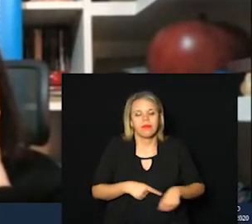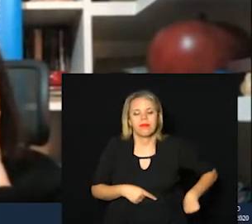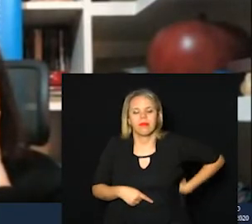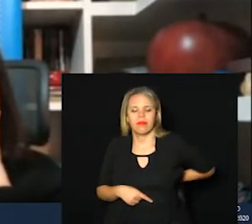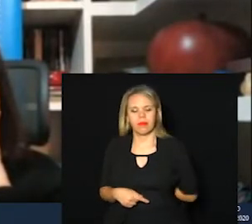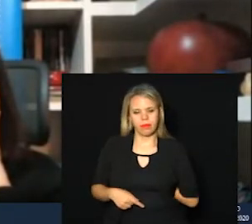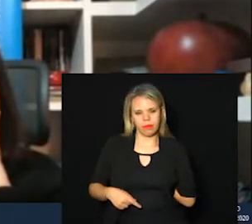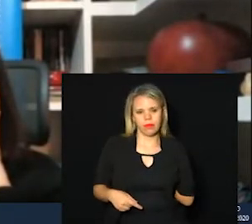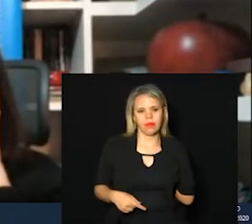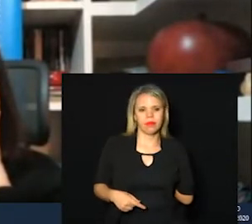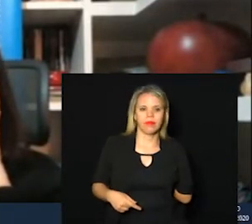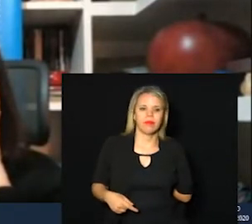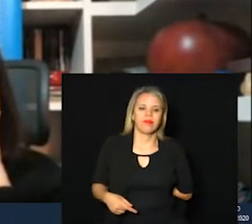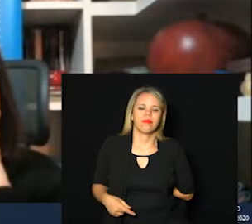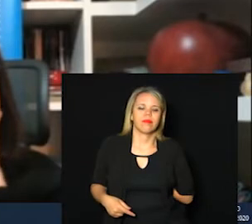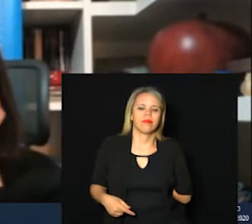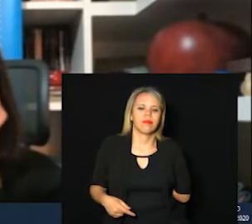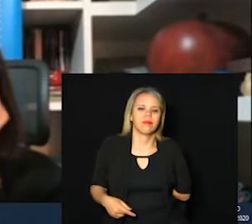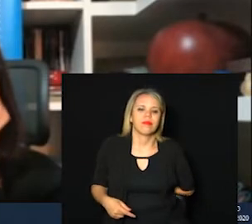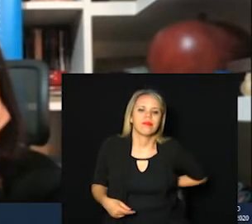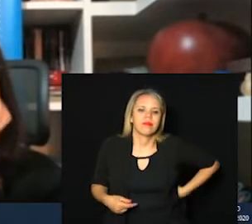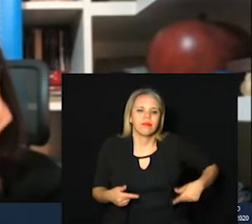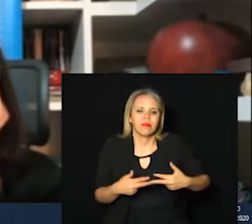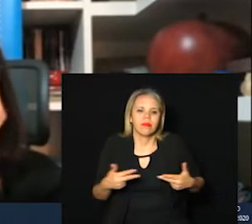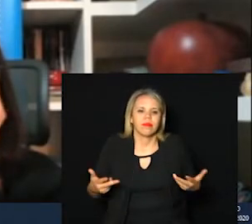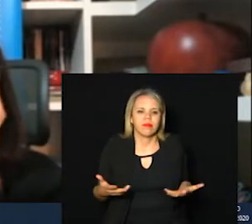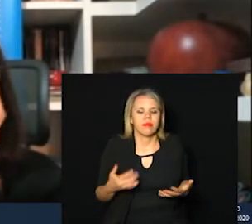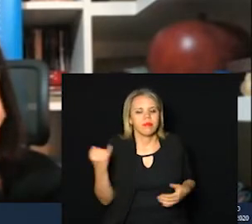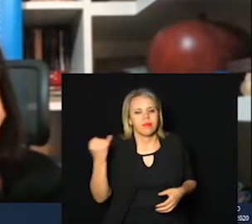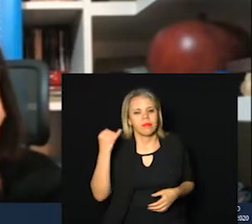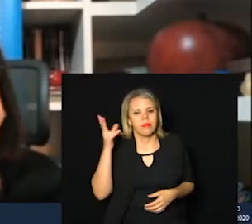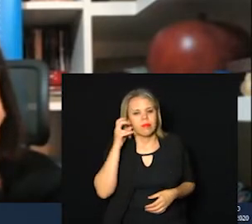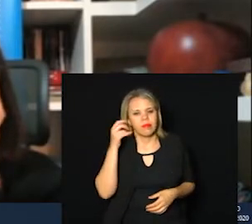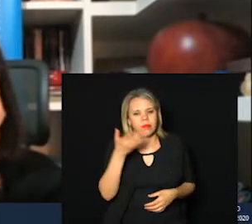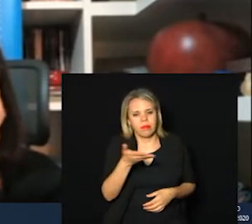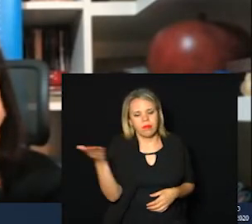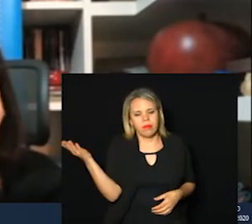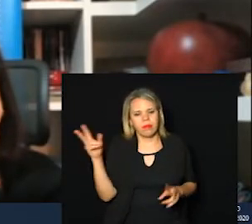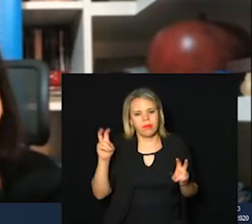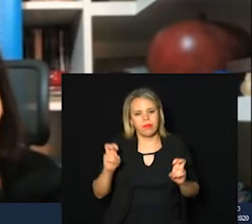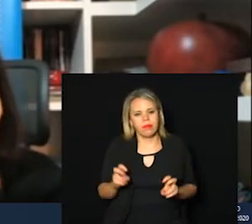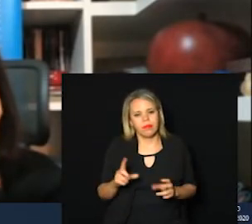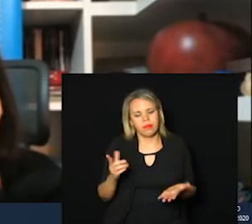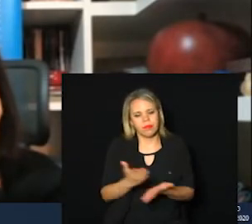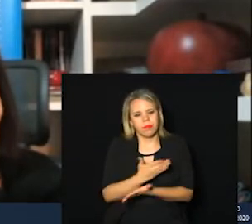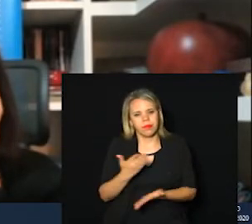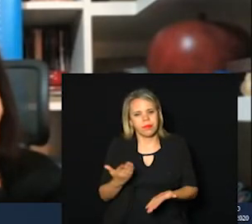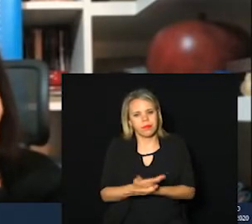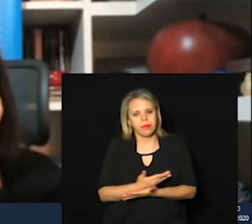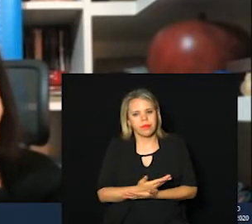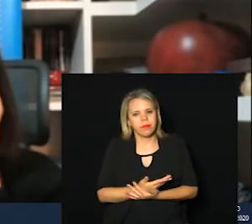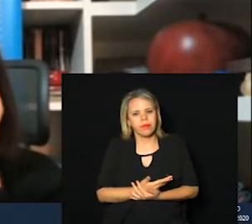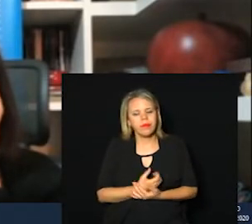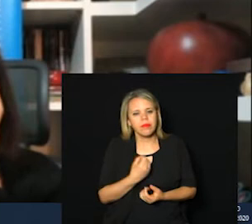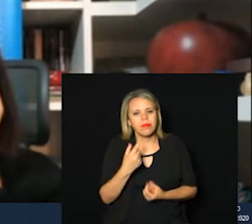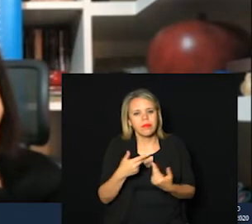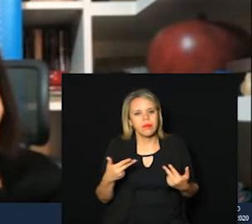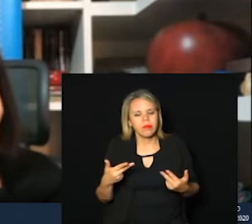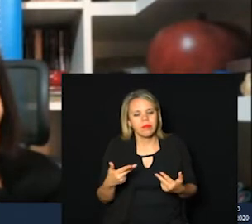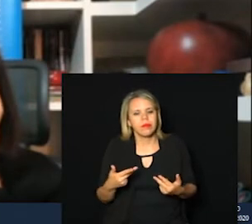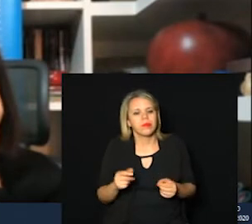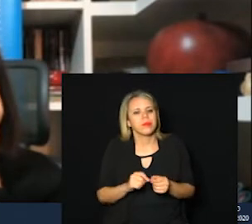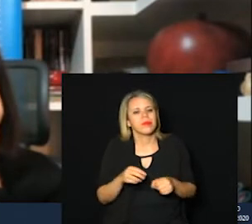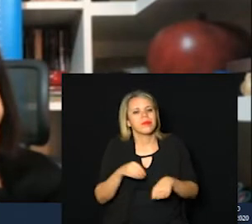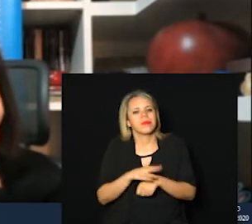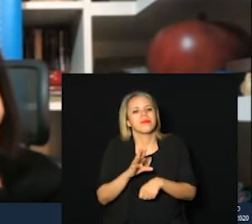coisas importantes que depois eu quero ouvir, né? Ouvi-las sobre o livro, mas algumas coisas que foram